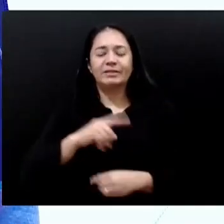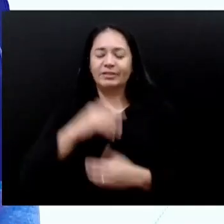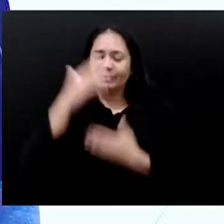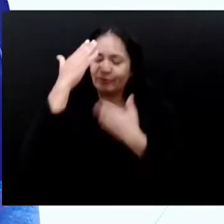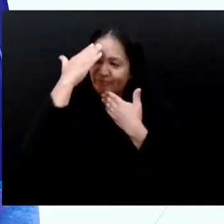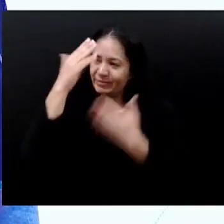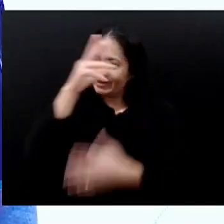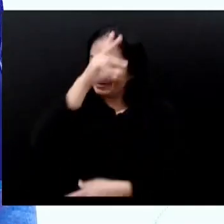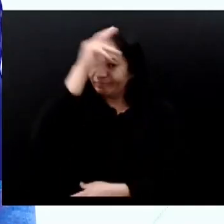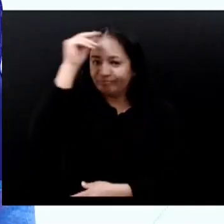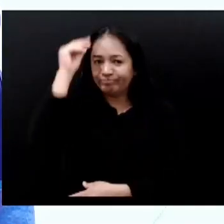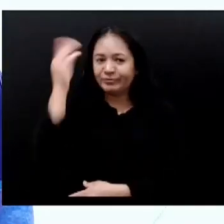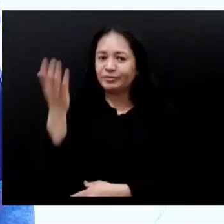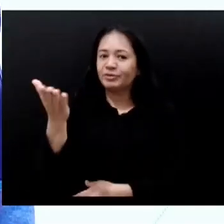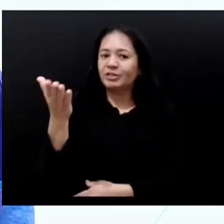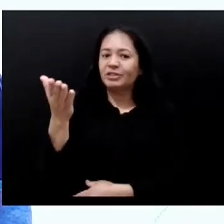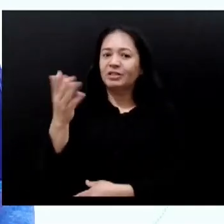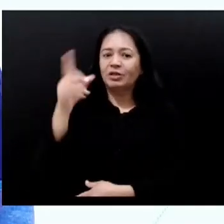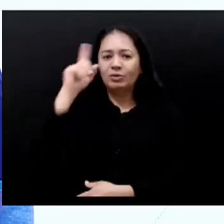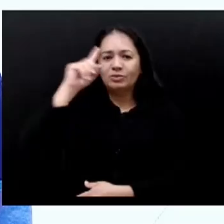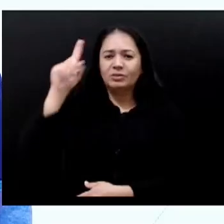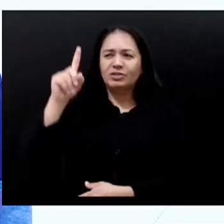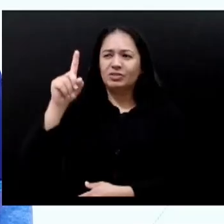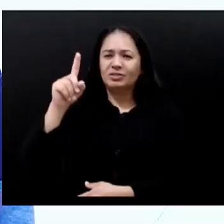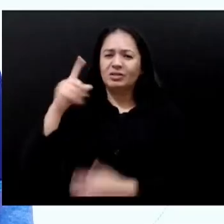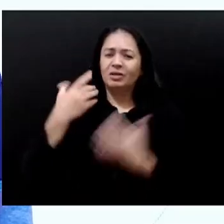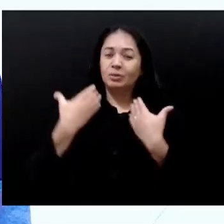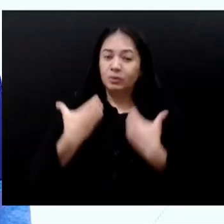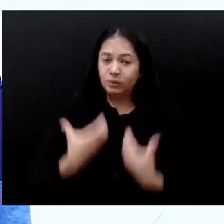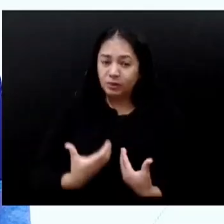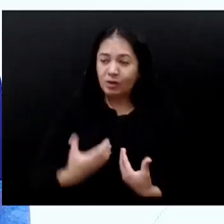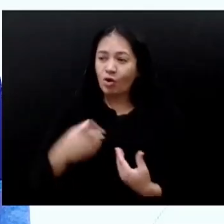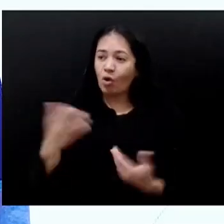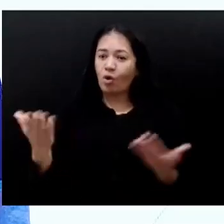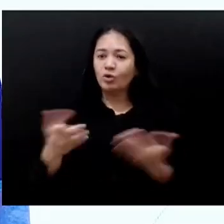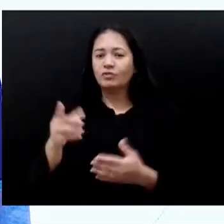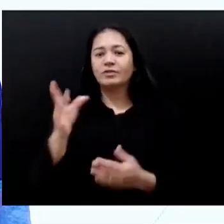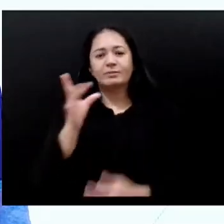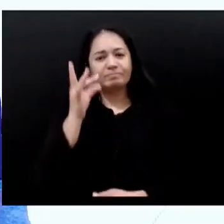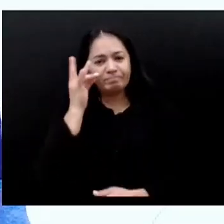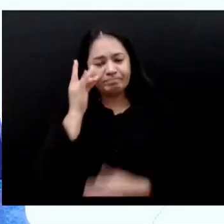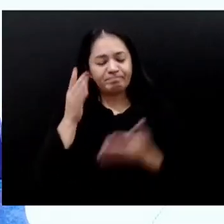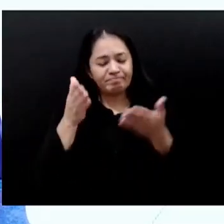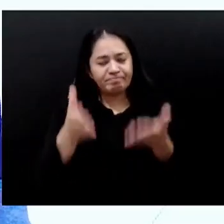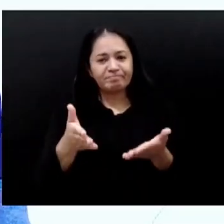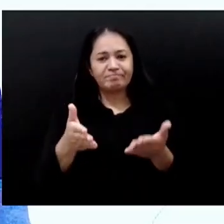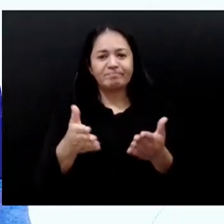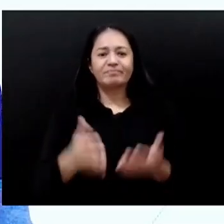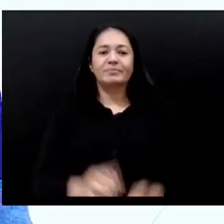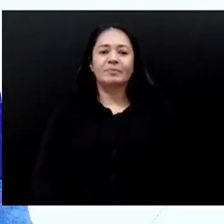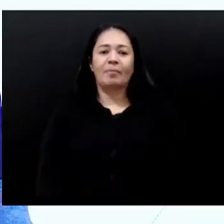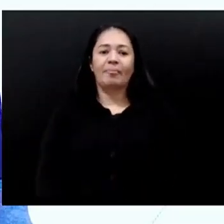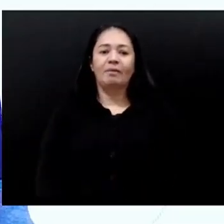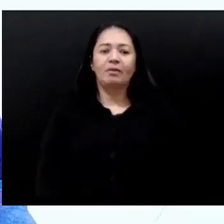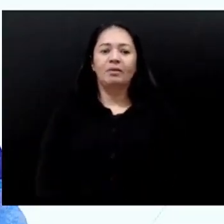mesmo depois de um dia tão cansativo, você está aqui hoje prestigiando esse momento. E agora falar aqui